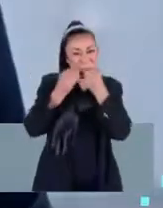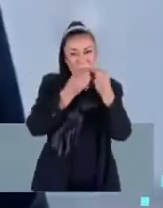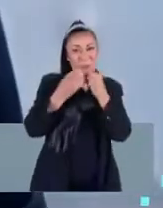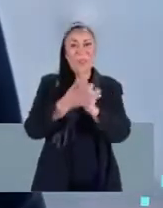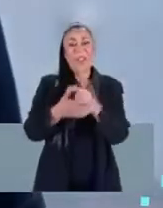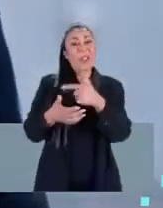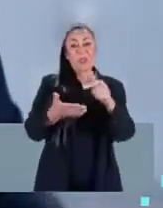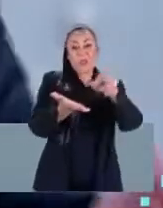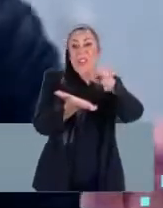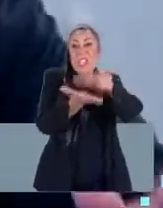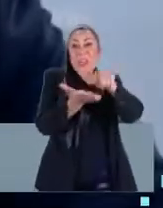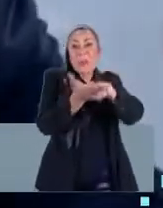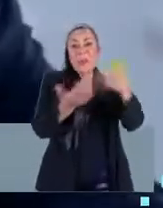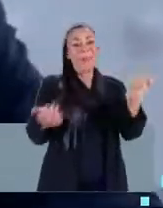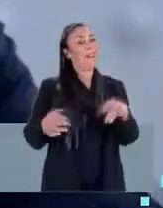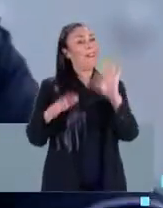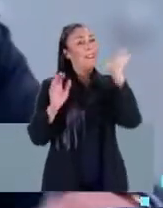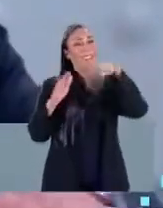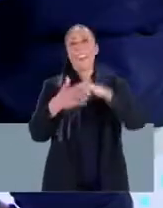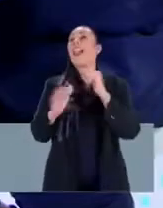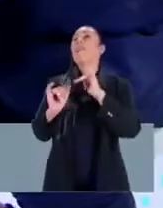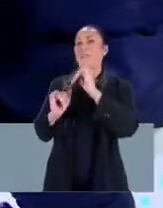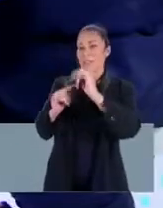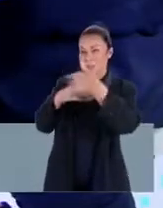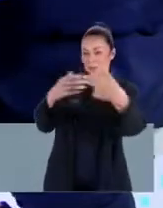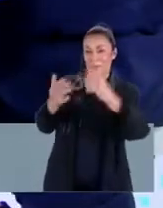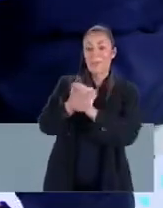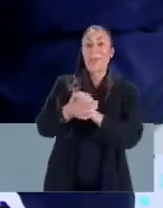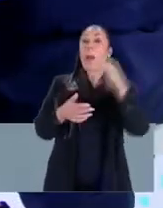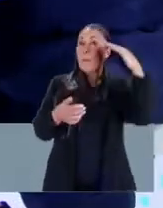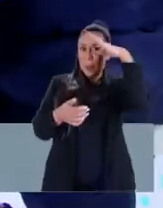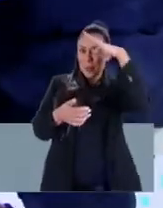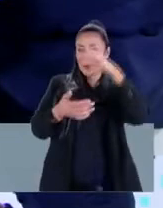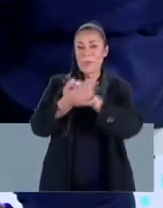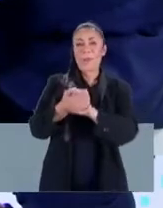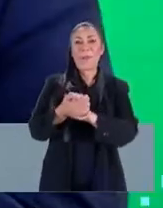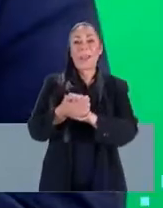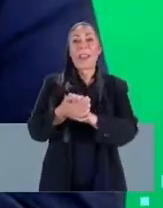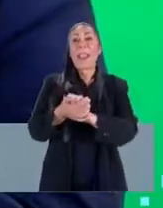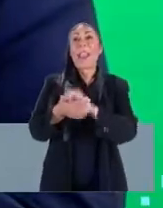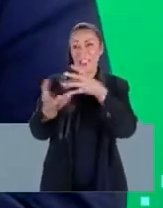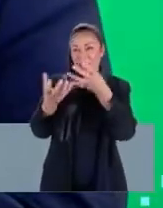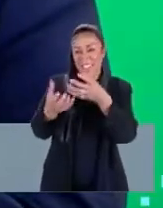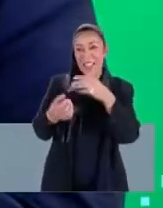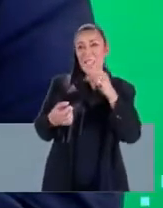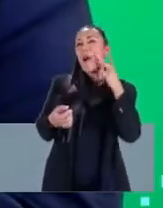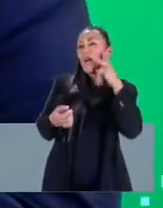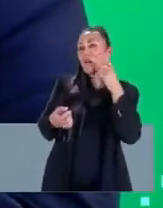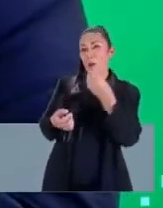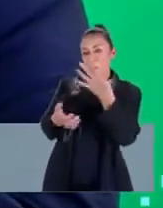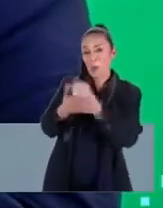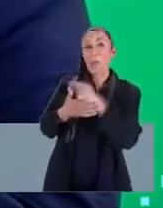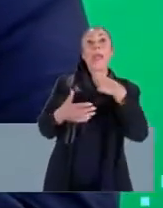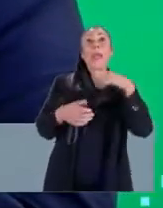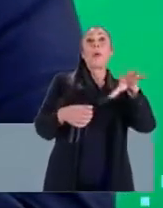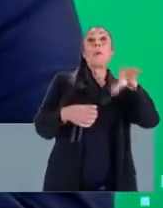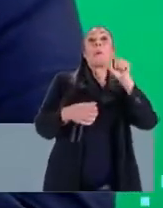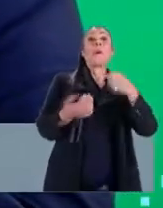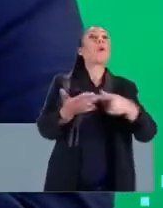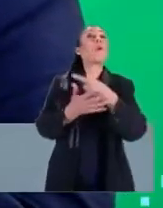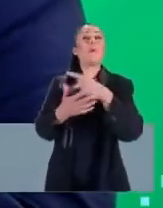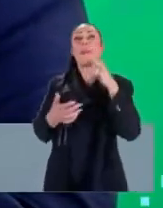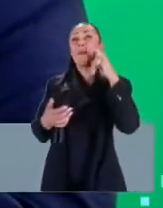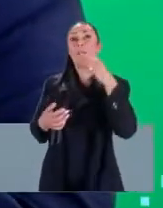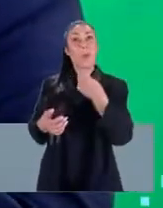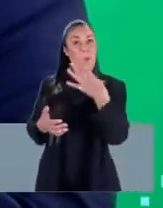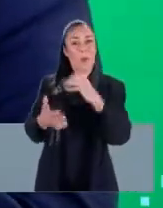guardanapo. Então, deixa eu te falar uma coisa. O Bolsonaro... Ele queria tomar um vinho na bom. Questão da... Eu peguei um vinho, comprei um vinho